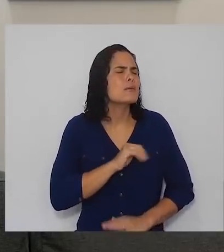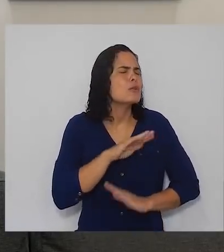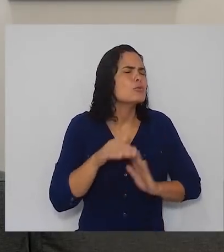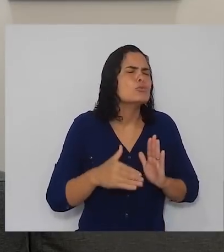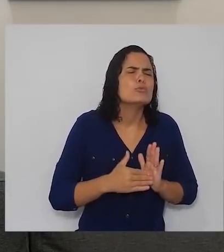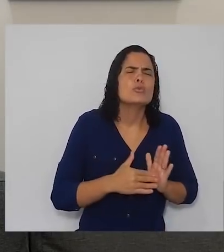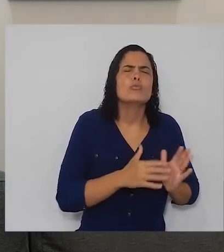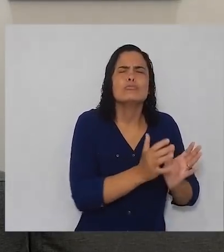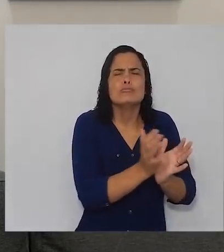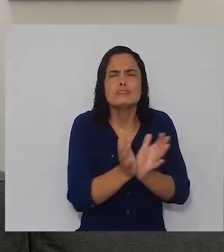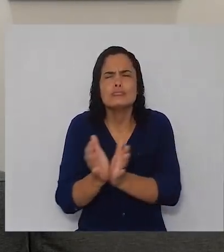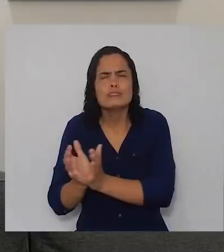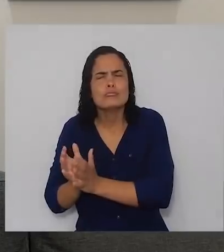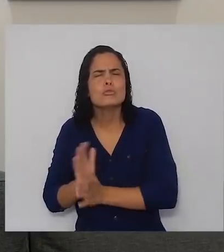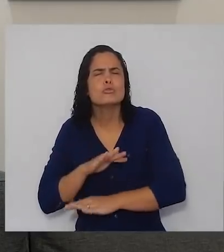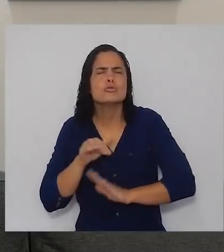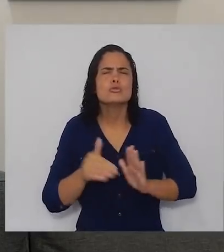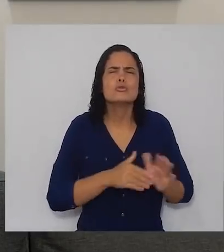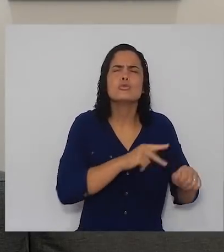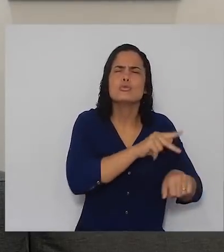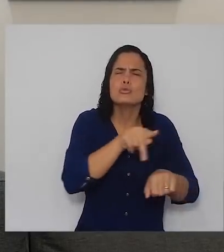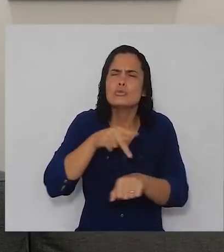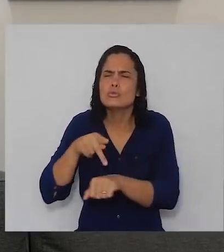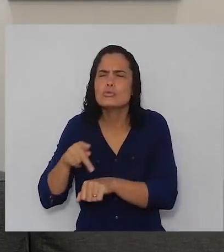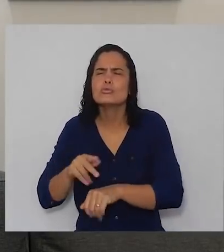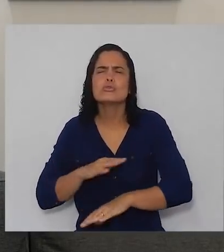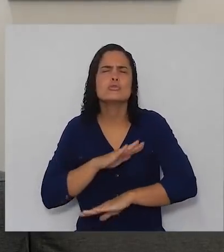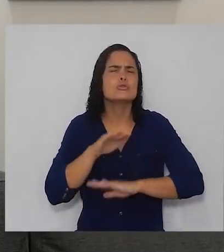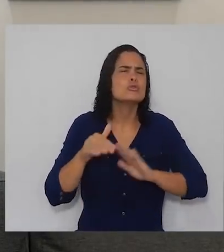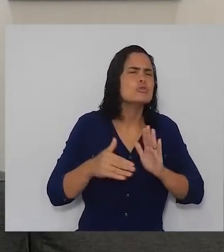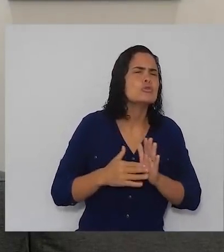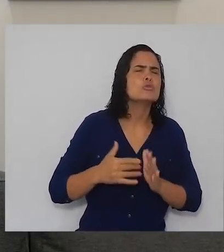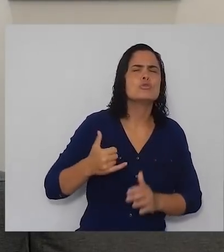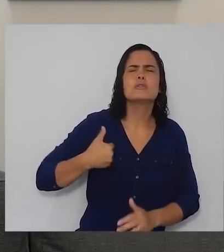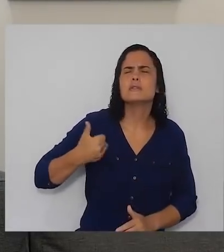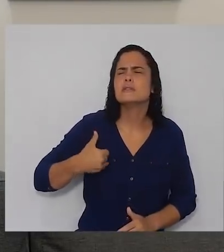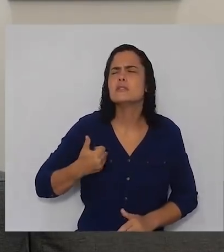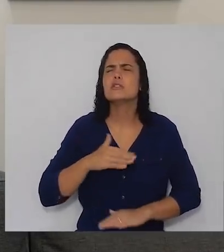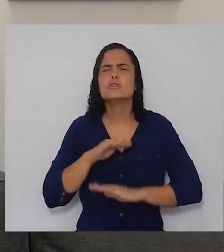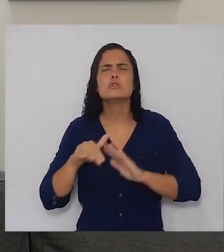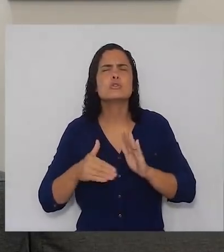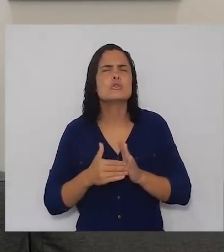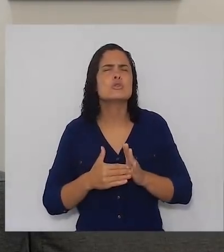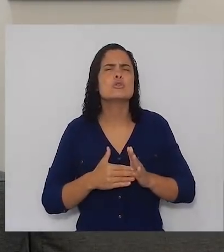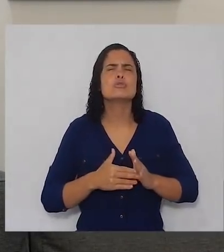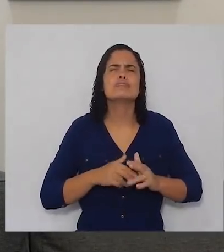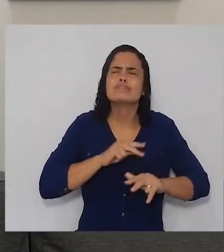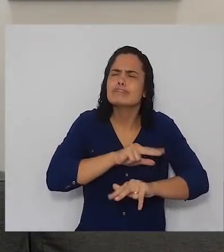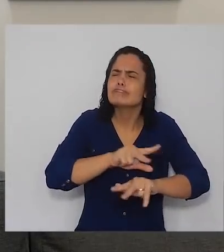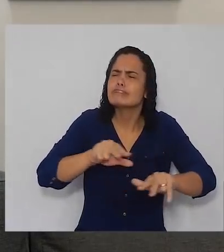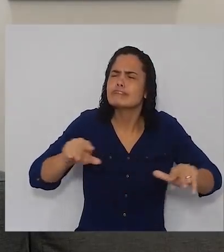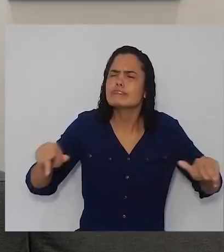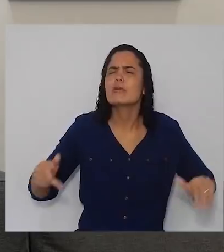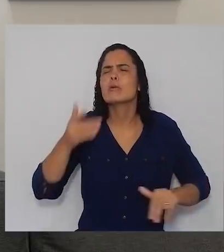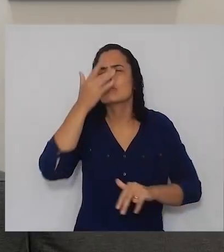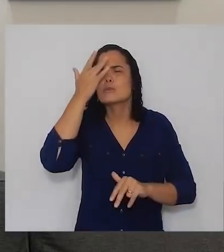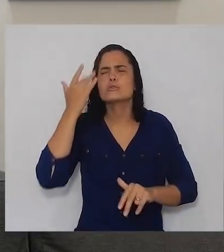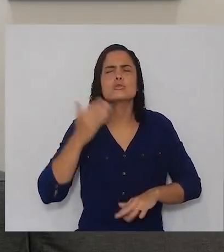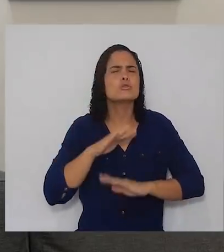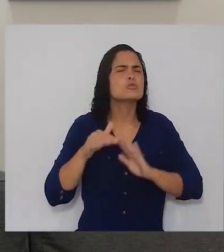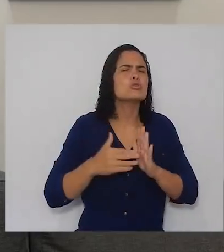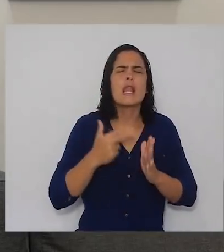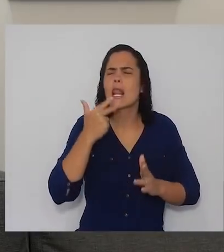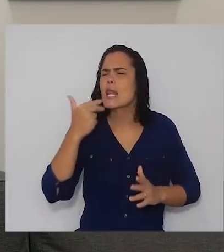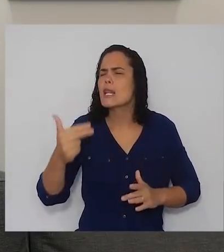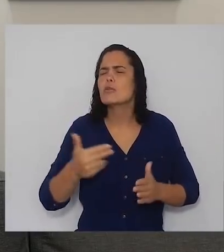Tu és amor por todas as nações, Tu és amor para toda esta gente, de todas as idades, de todas as raças, de todas